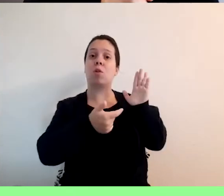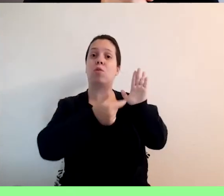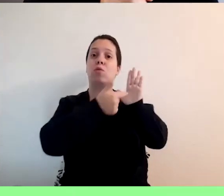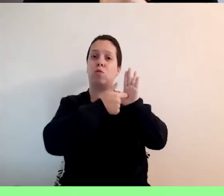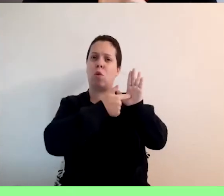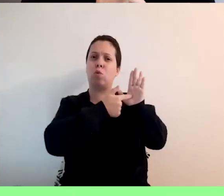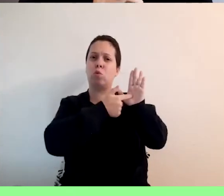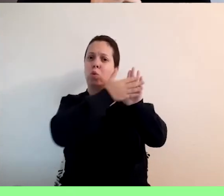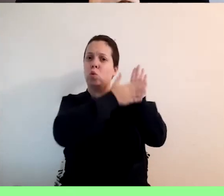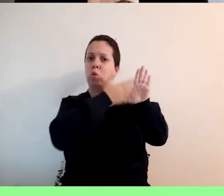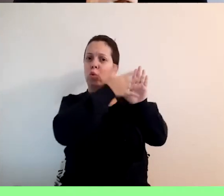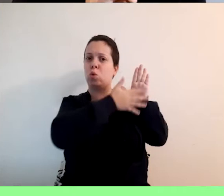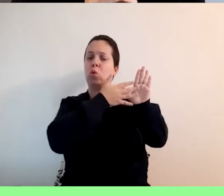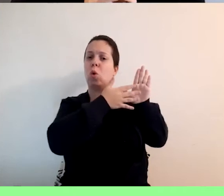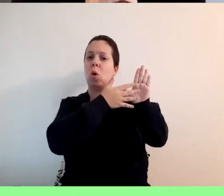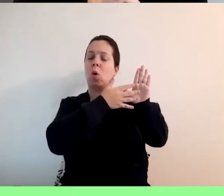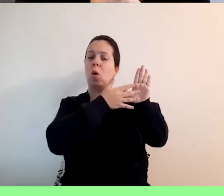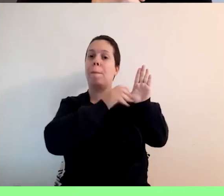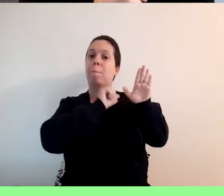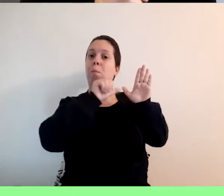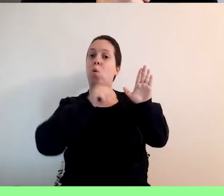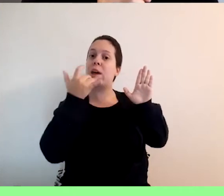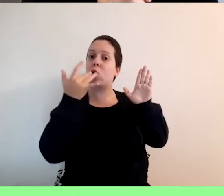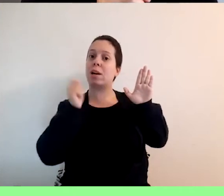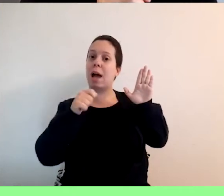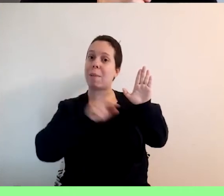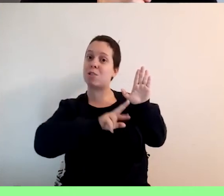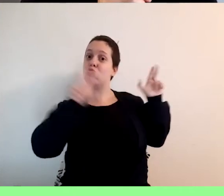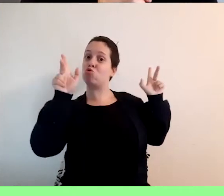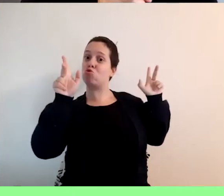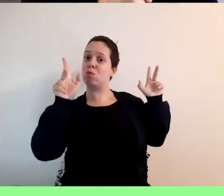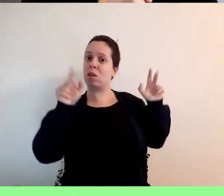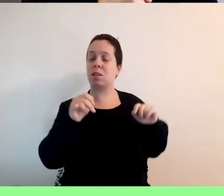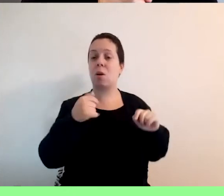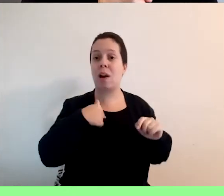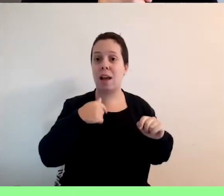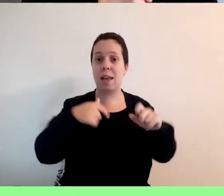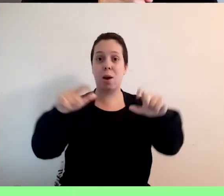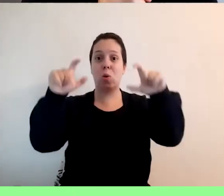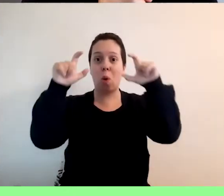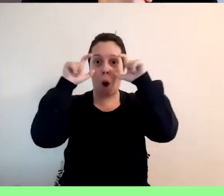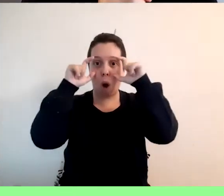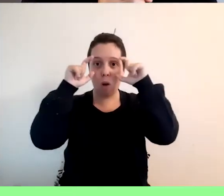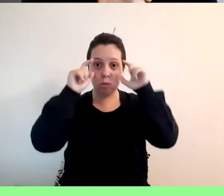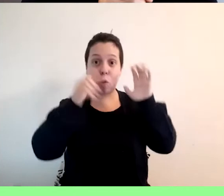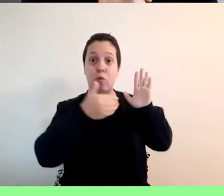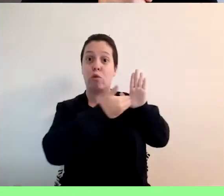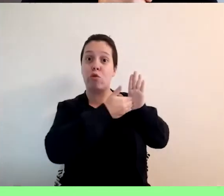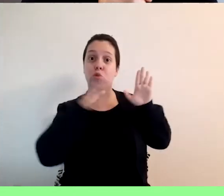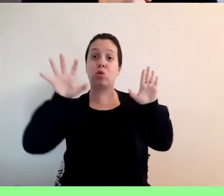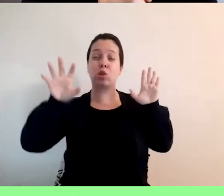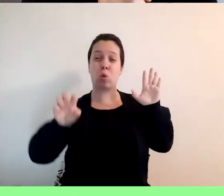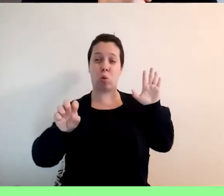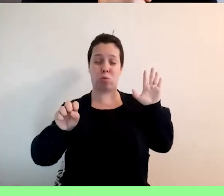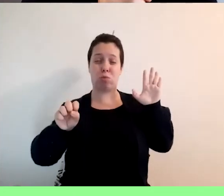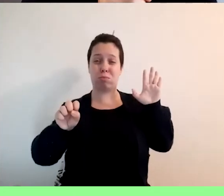que já aumenta o contraste. Para mim que uso óculos, eu só uso Figma com fundo escuro, porque é muita luz do